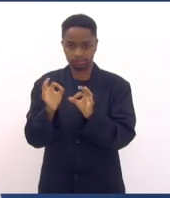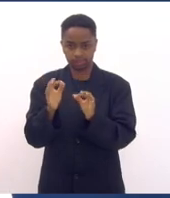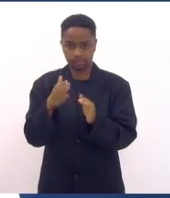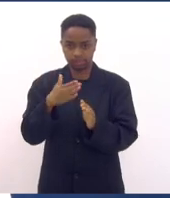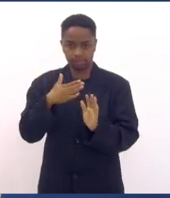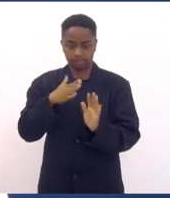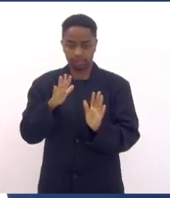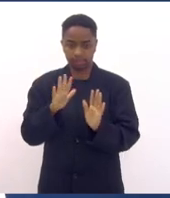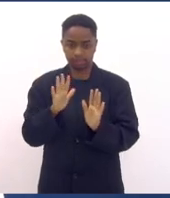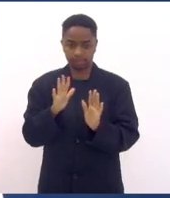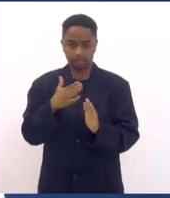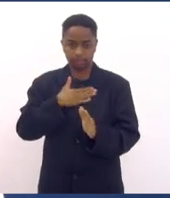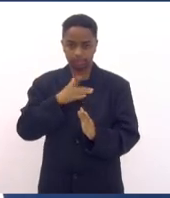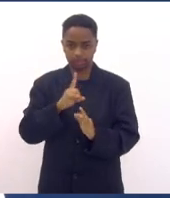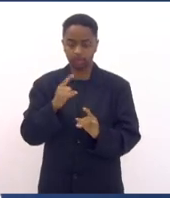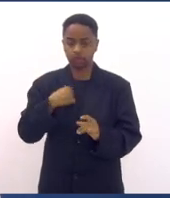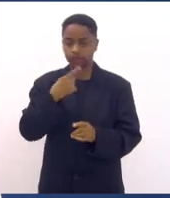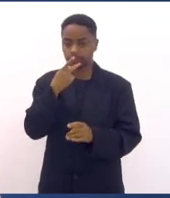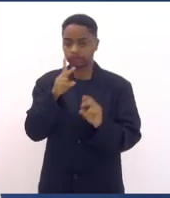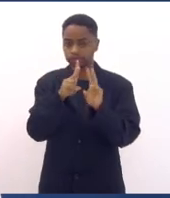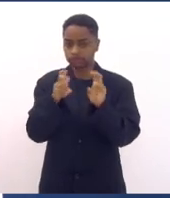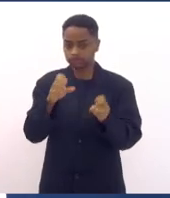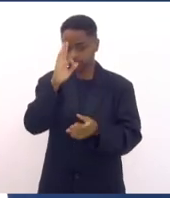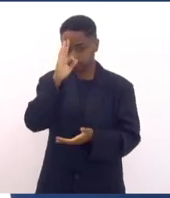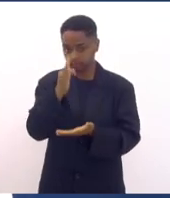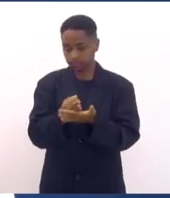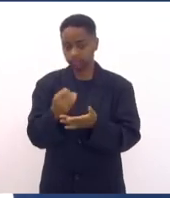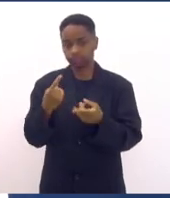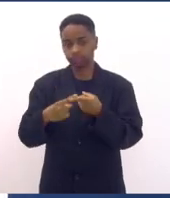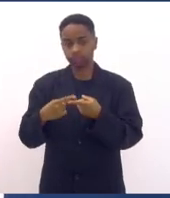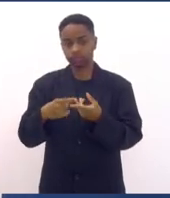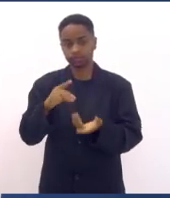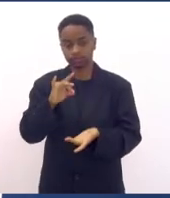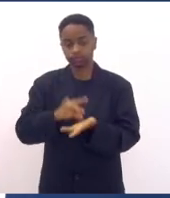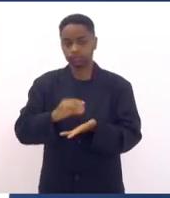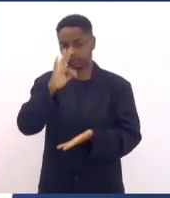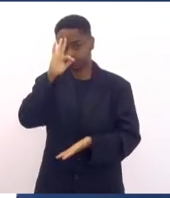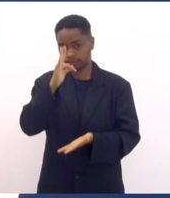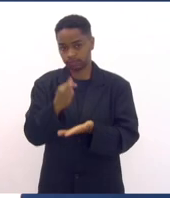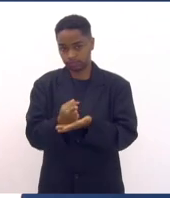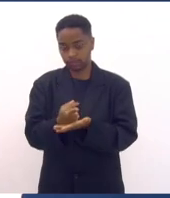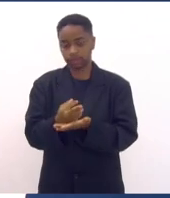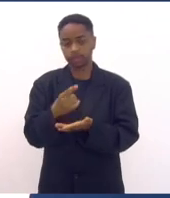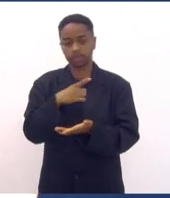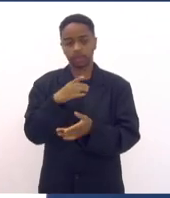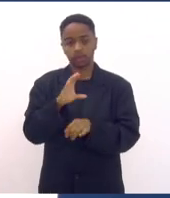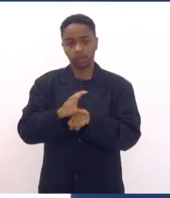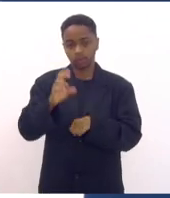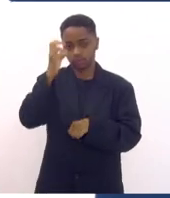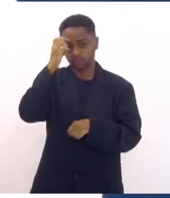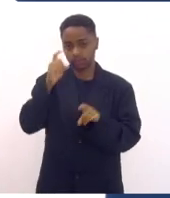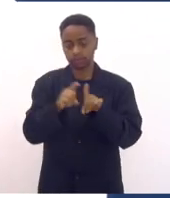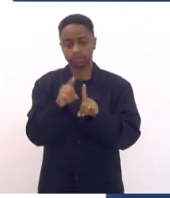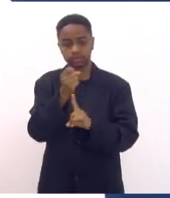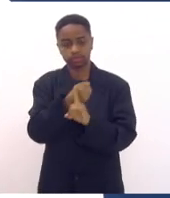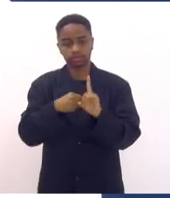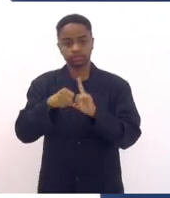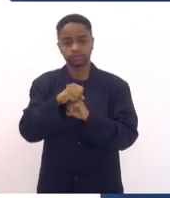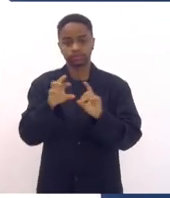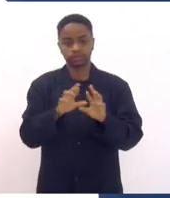tô falando da fé e a fé é o que vai formar uma cultura e uma sociedade diferente